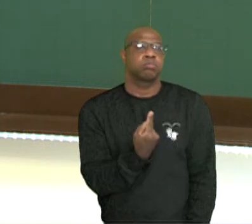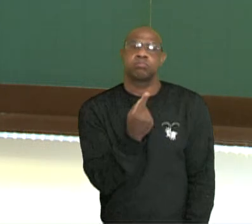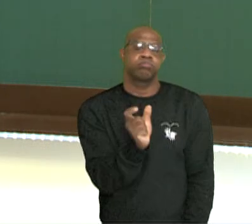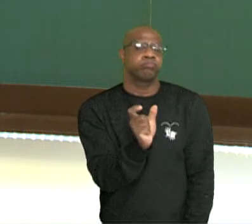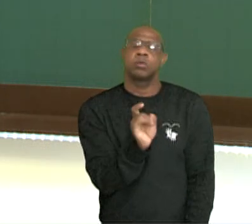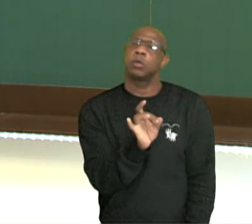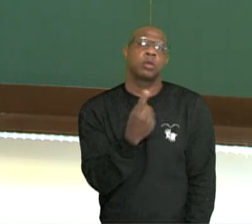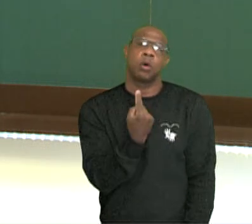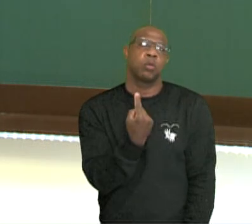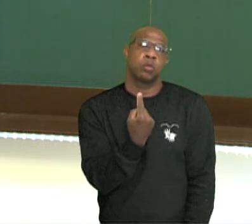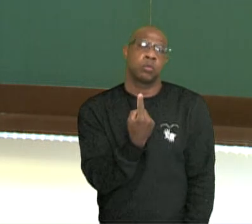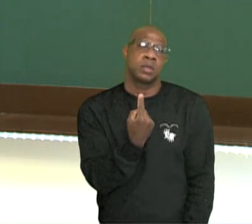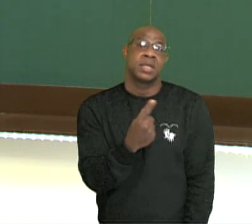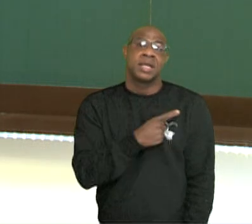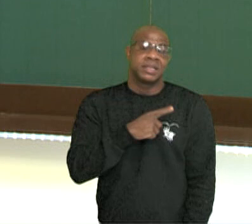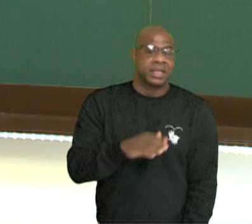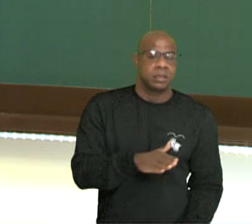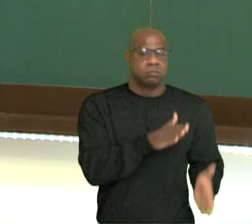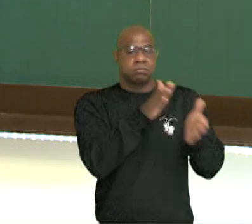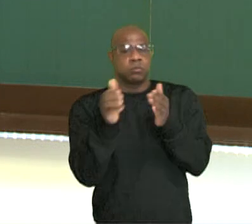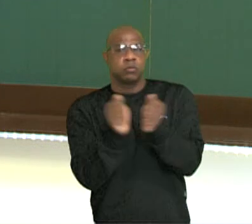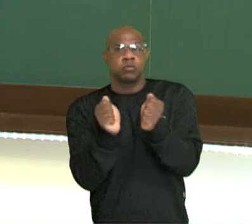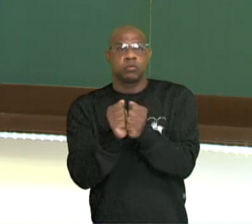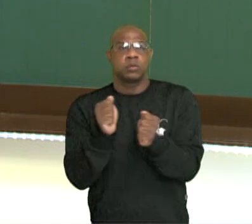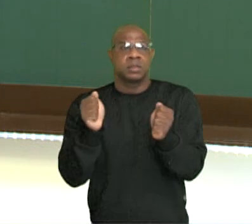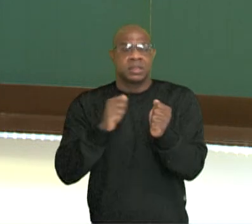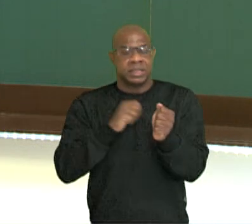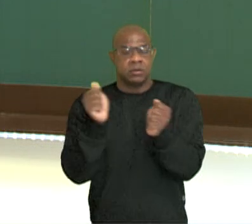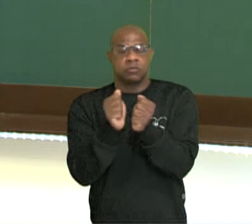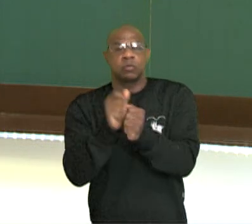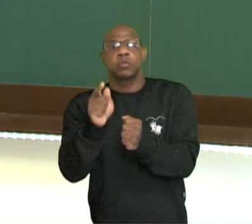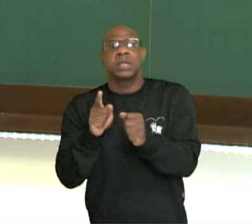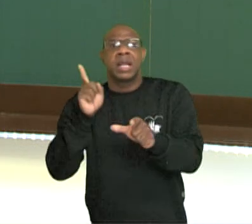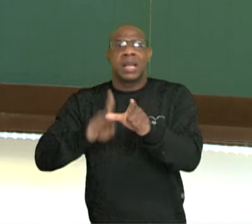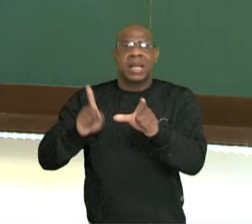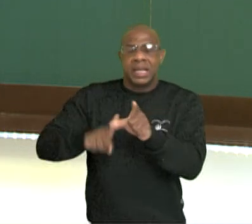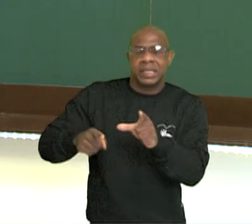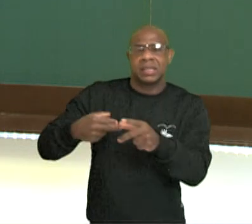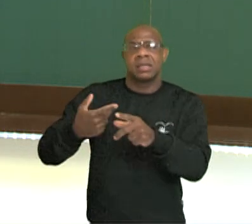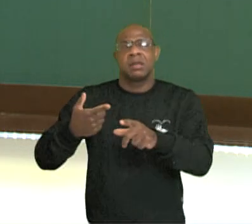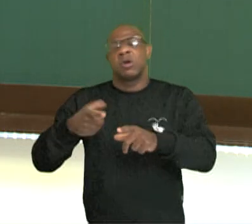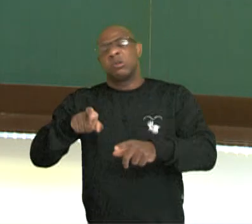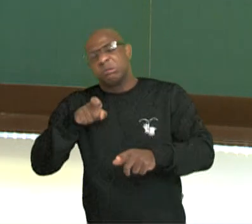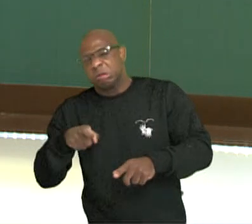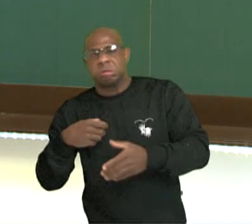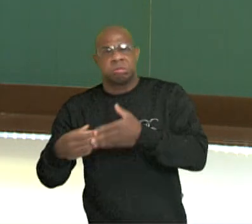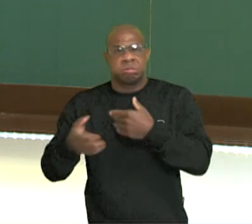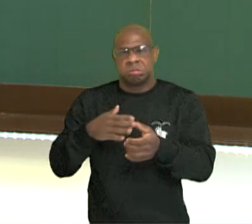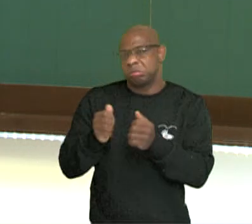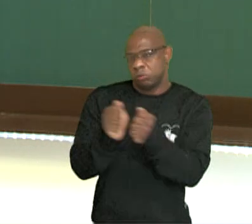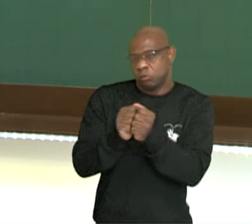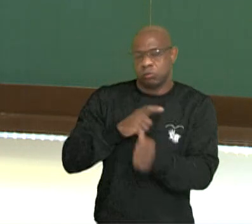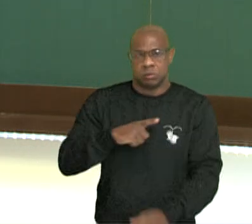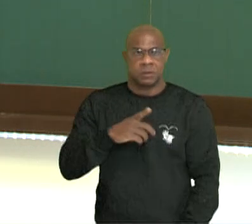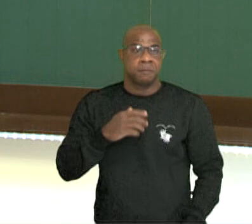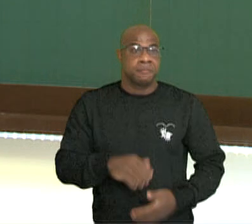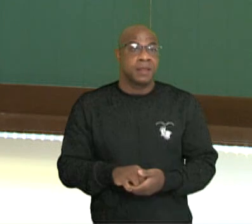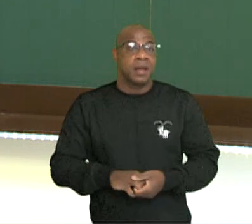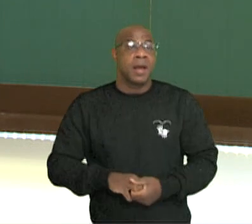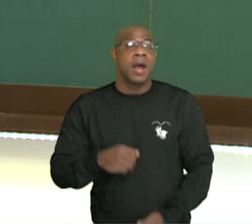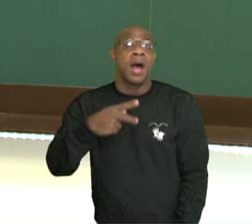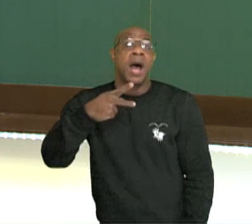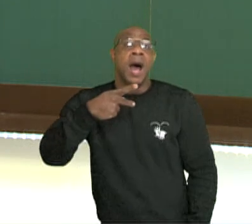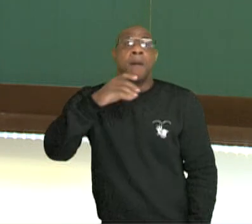ali e tem a parte literal, né? Então tem um númerozinho na frente e tem uma letrinha junto, tá? Potência é